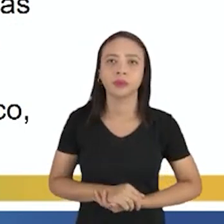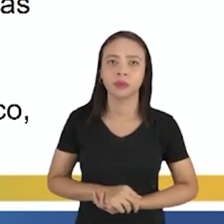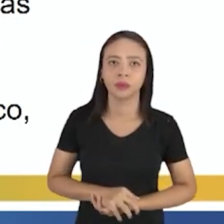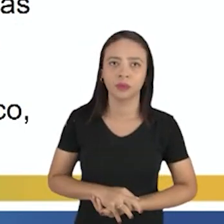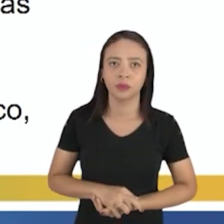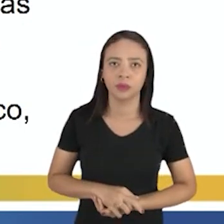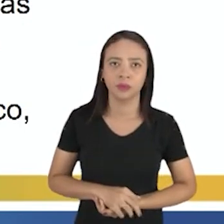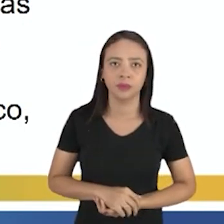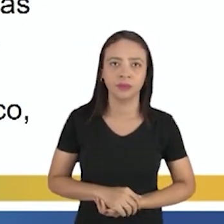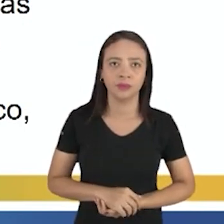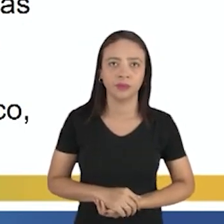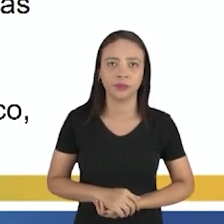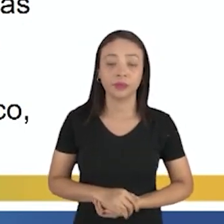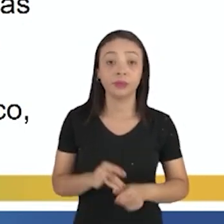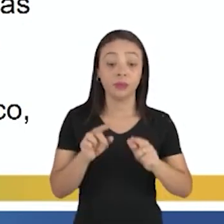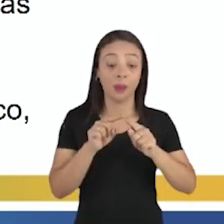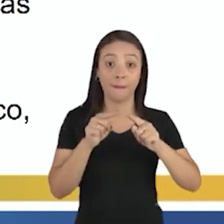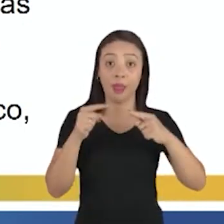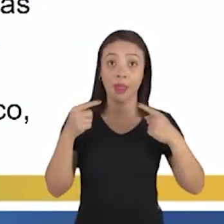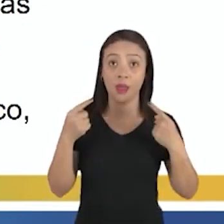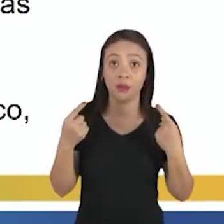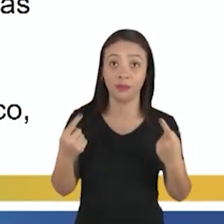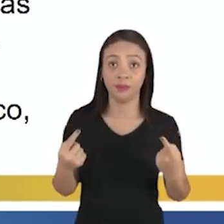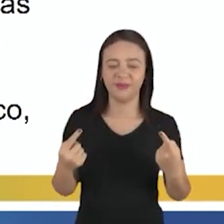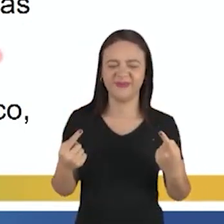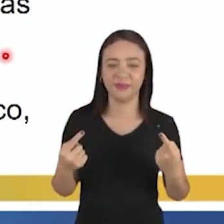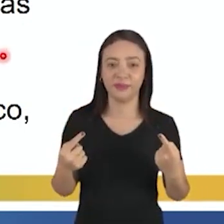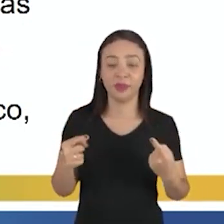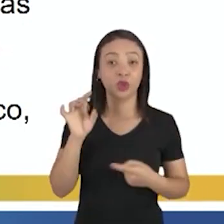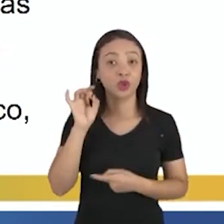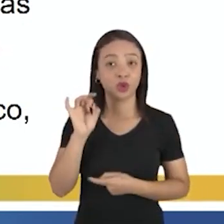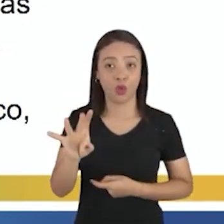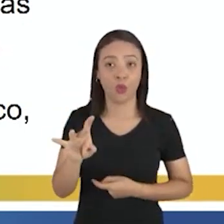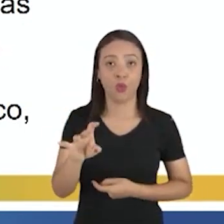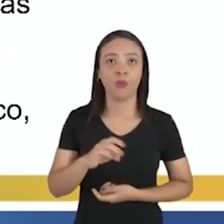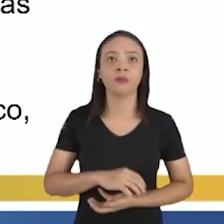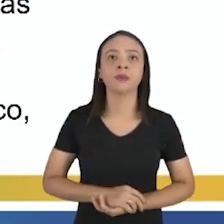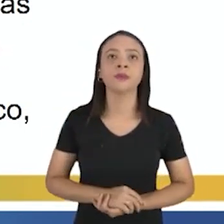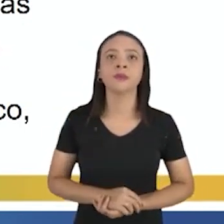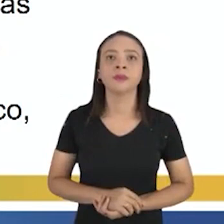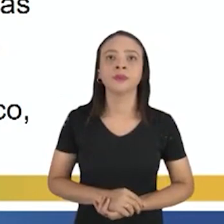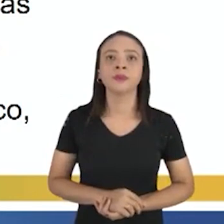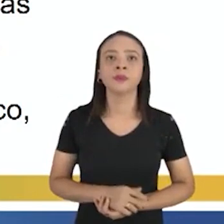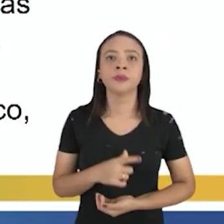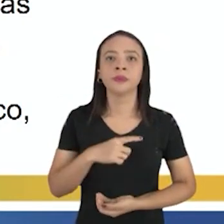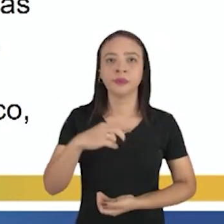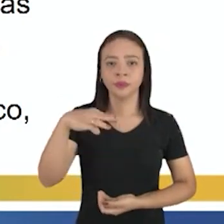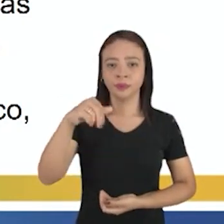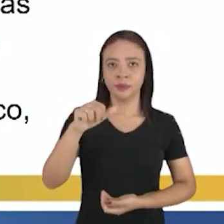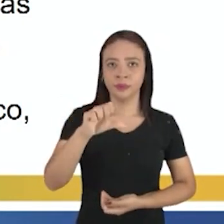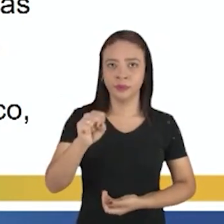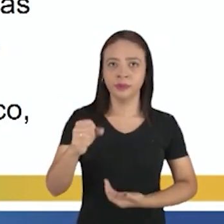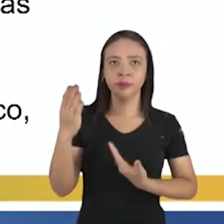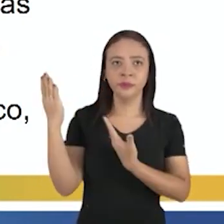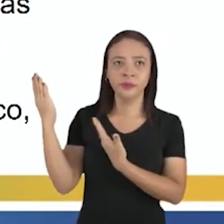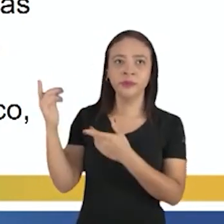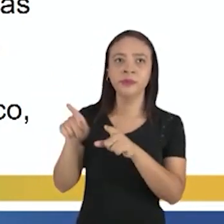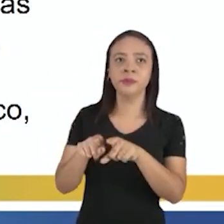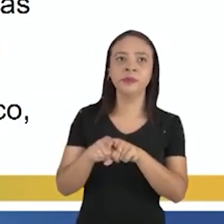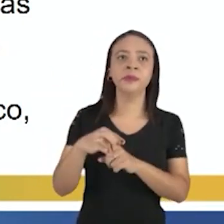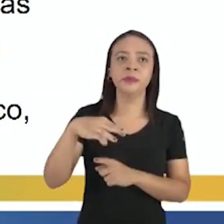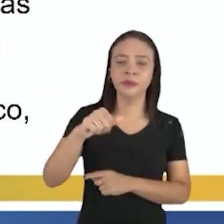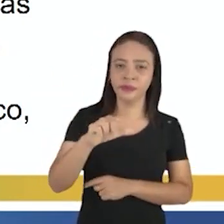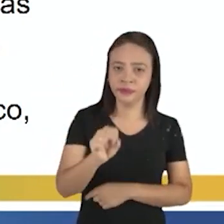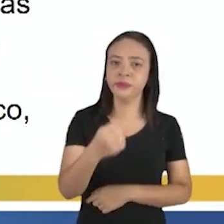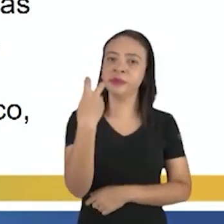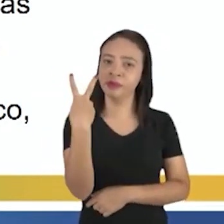tararará, e aí aqui, mas essas apenas. Então, nós temos esses 2 mas, esse aqui e